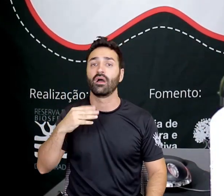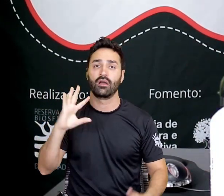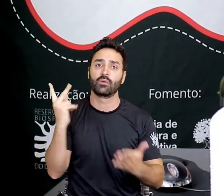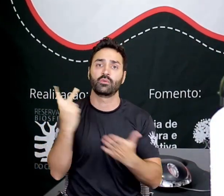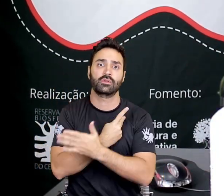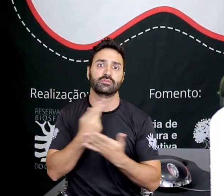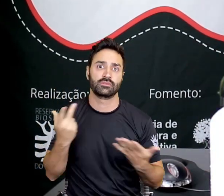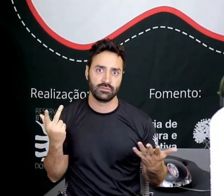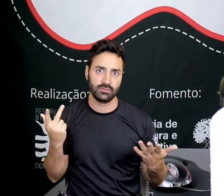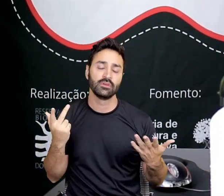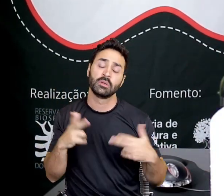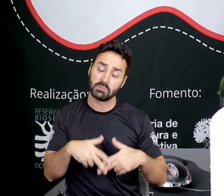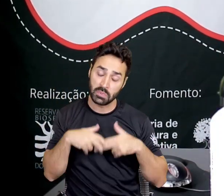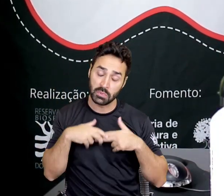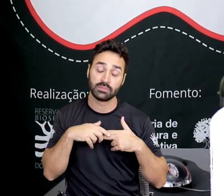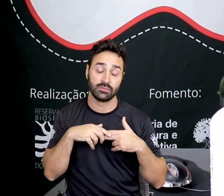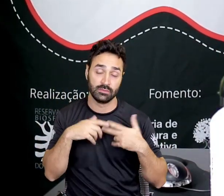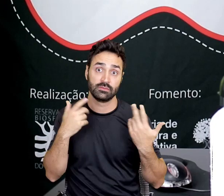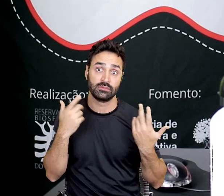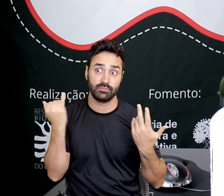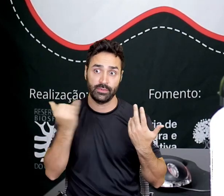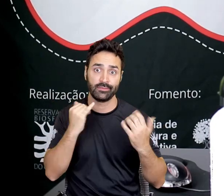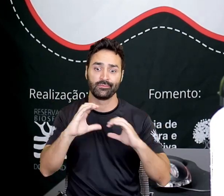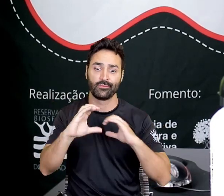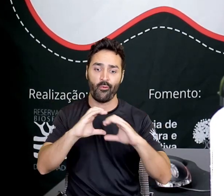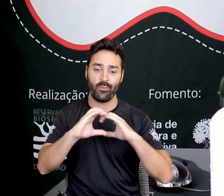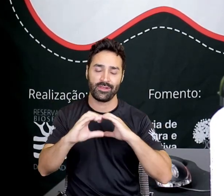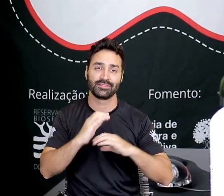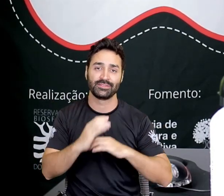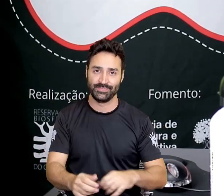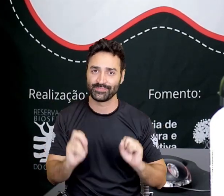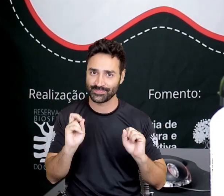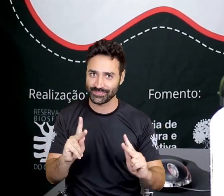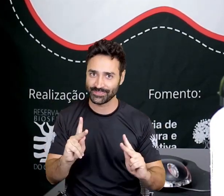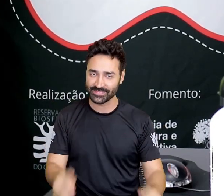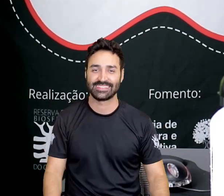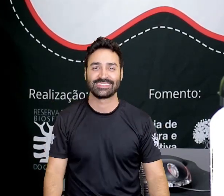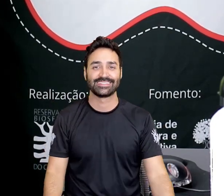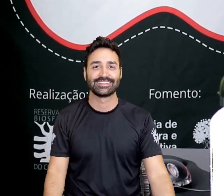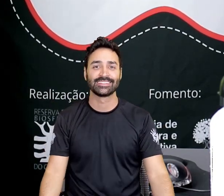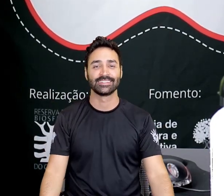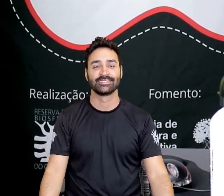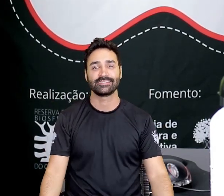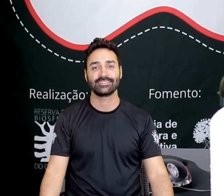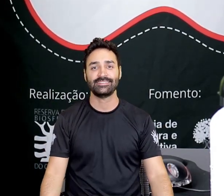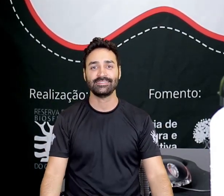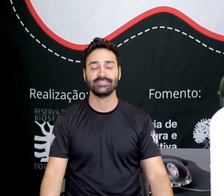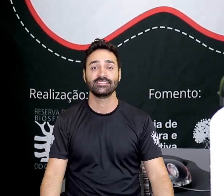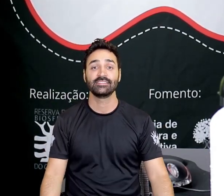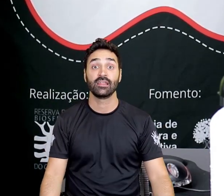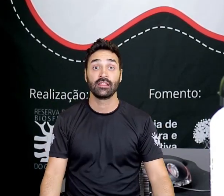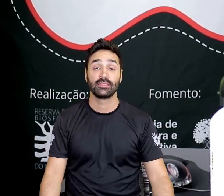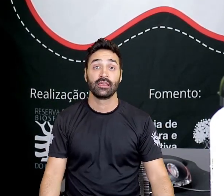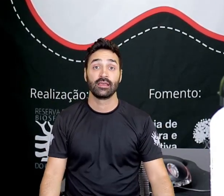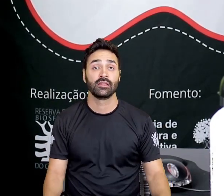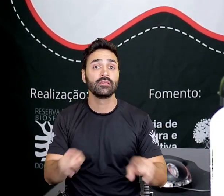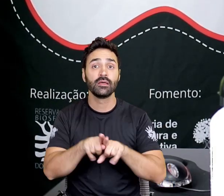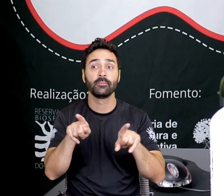Então, isso também é fundamental. Beleza? A gente vê também